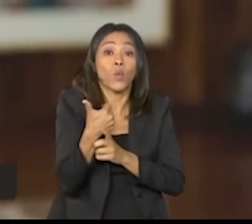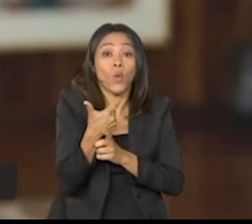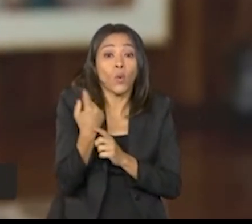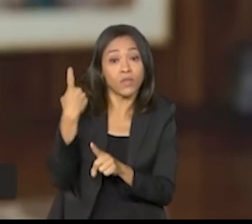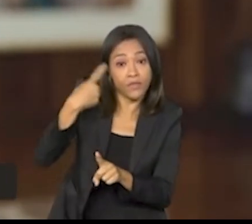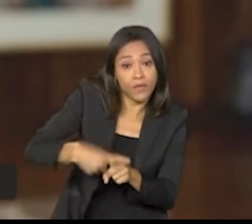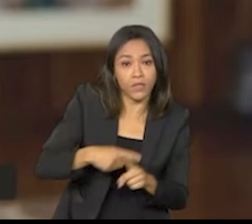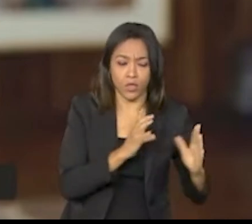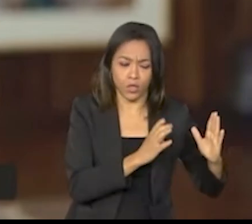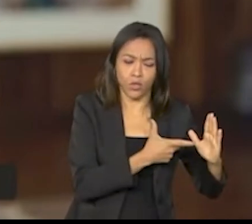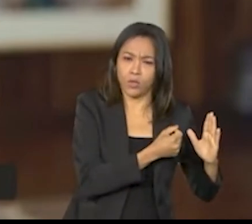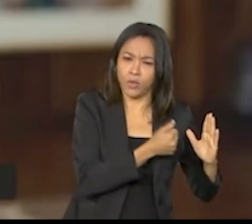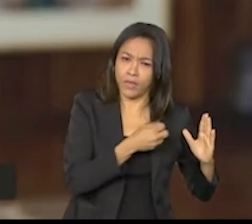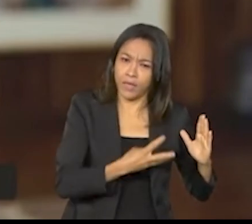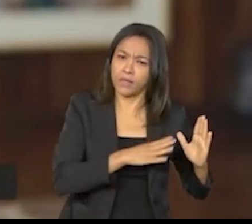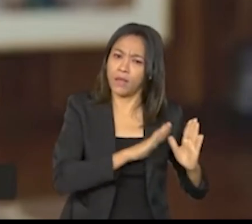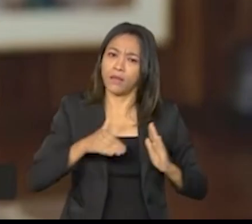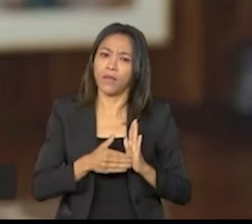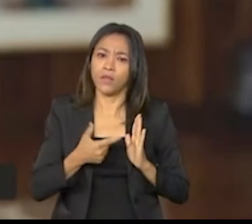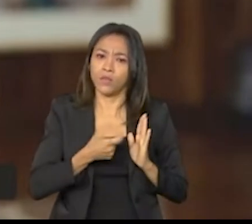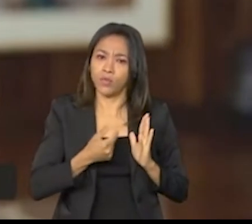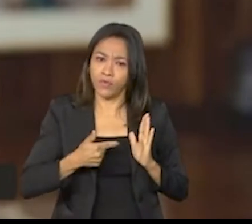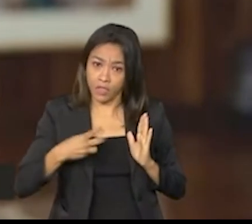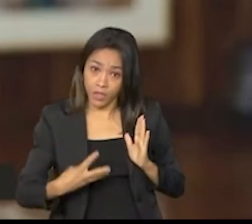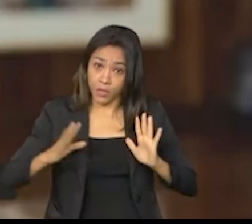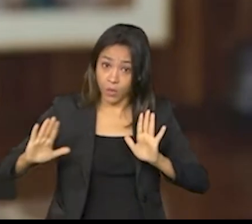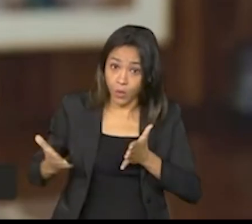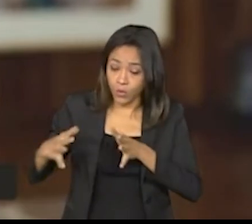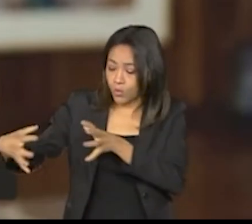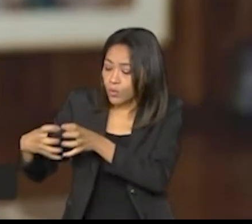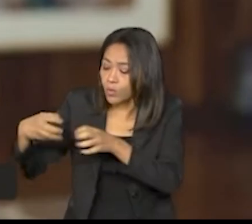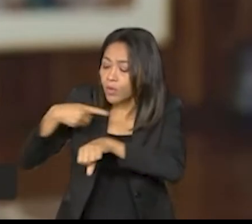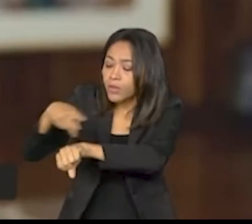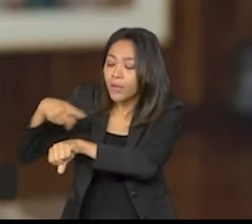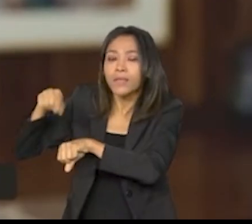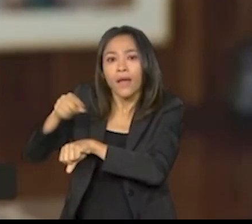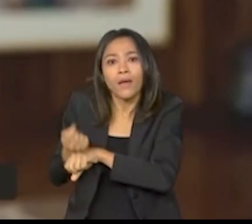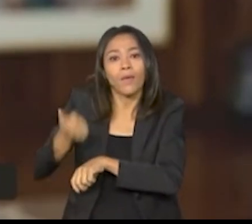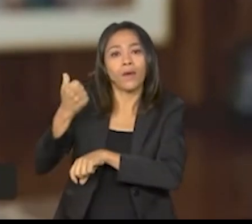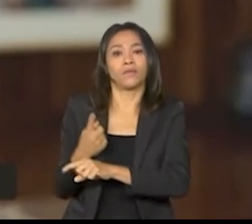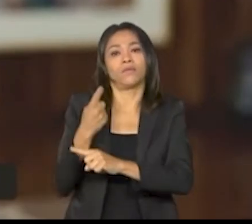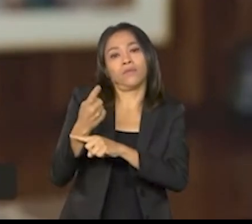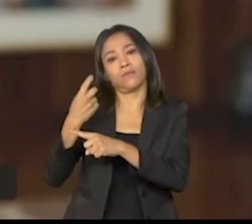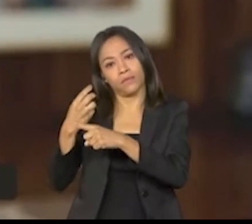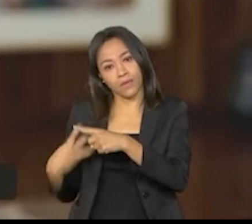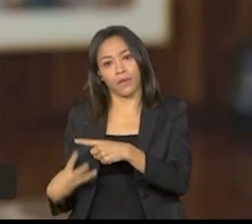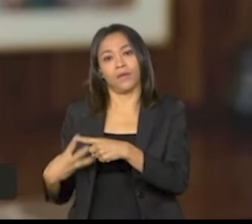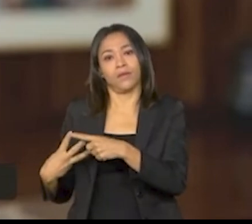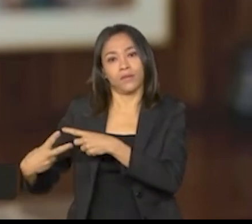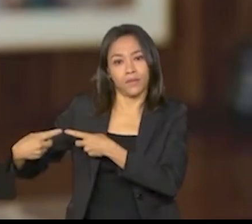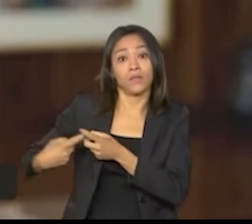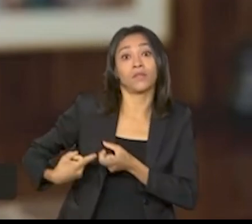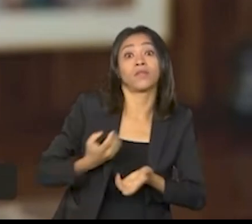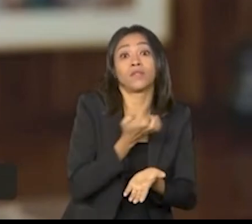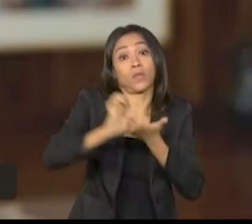entre 2003 e 2023 os bricos é hoje a origem de quase 1/3 das exportações do Brasil das importações